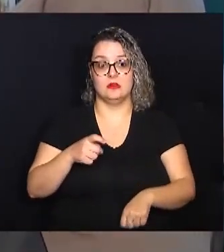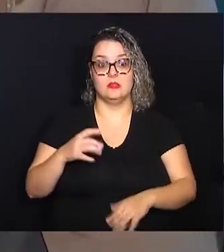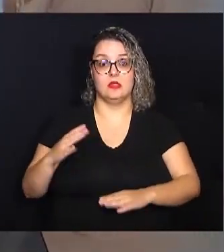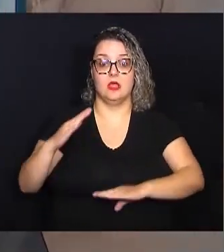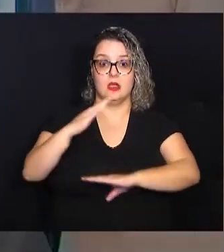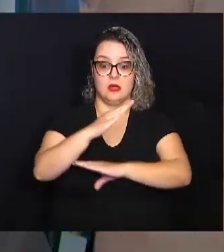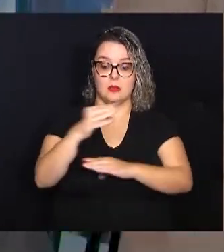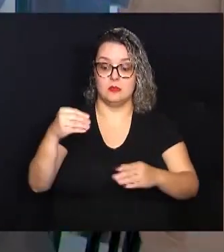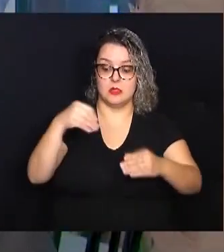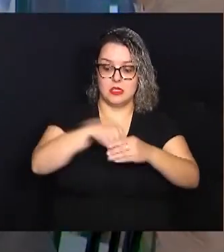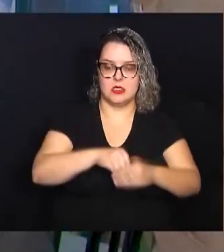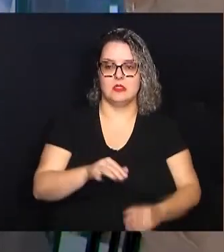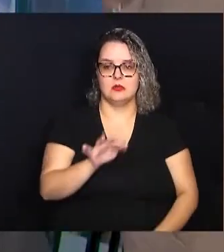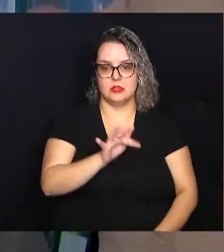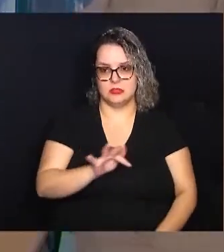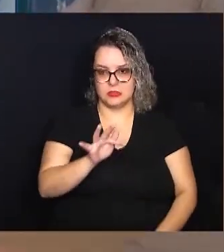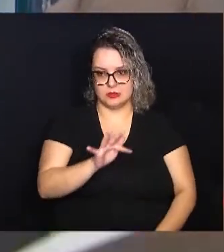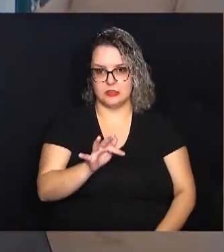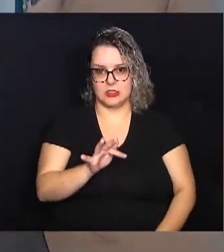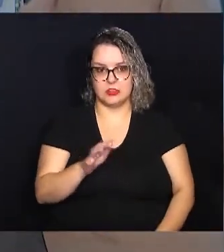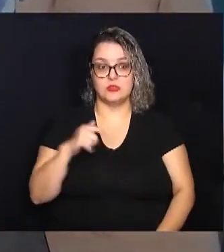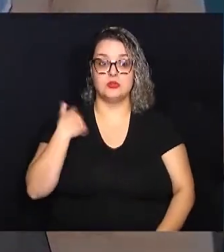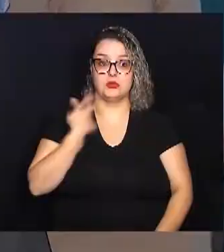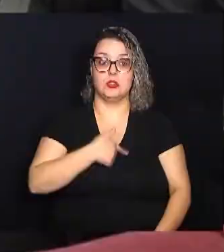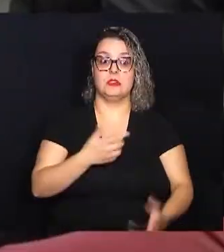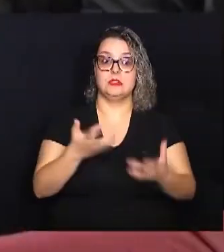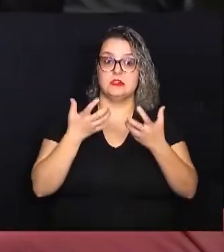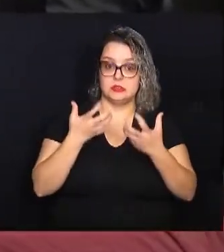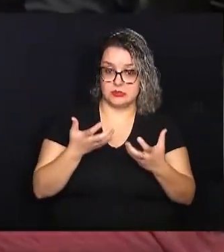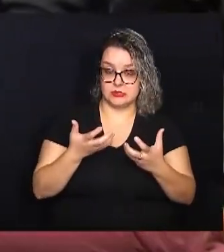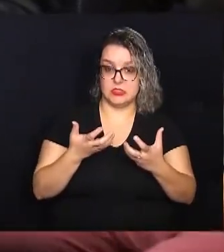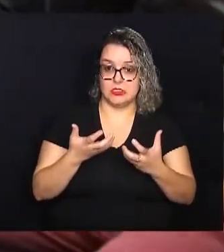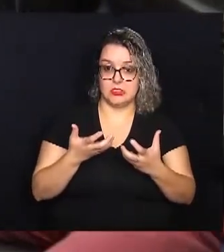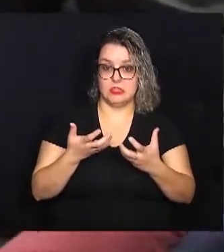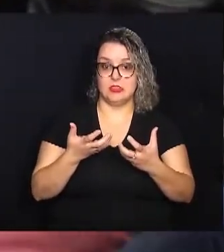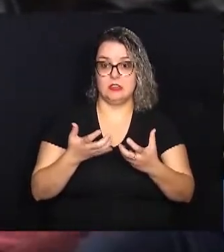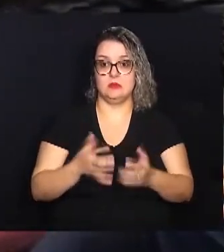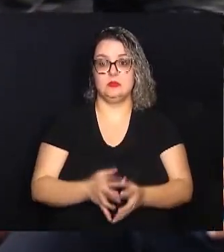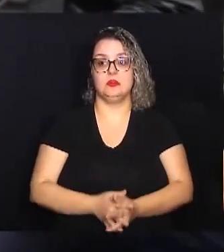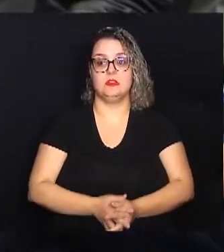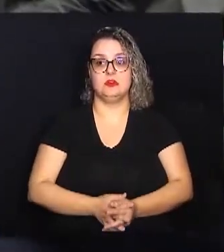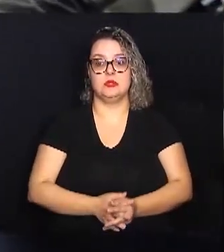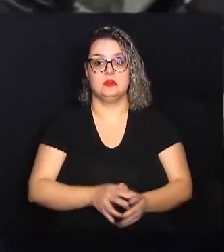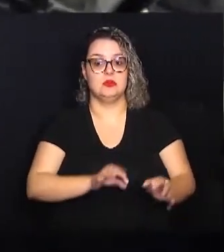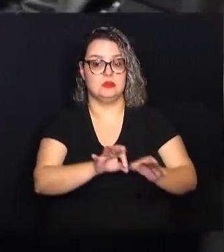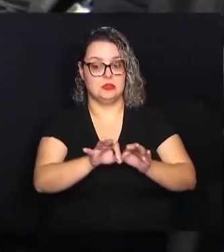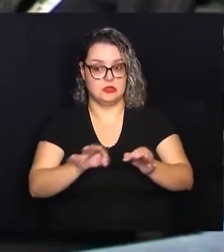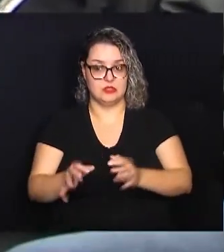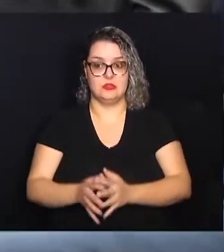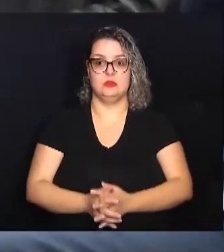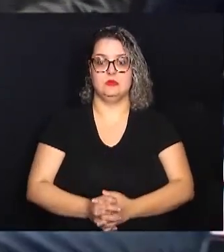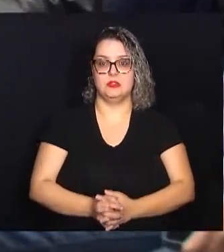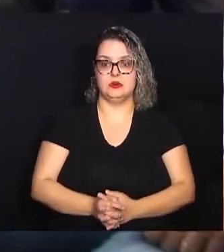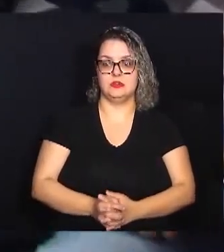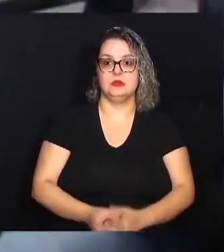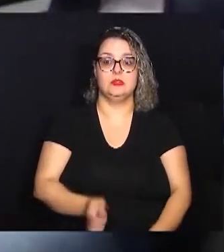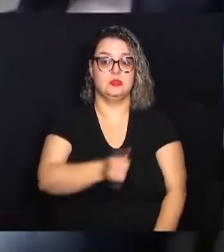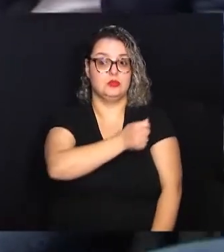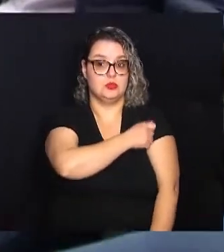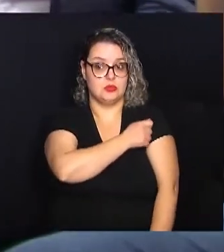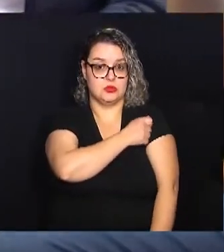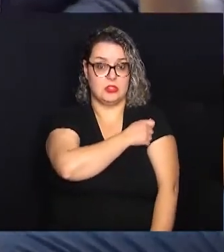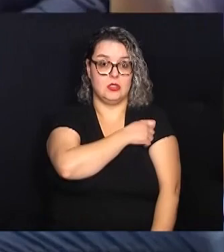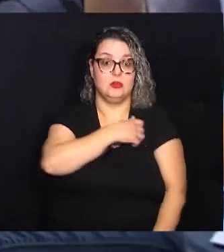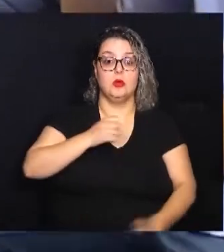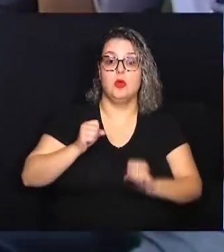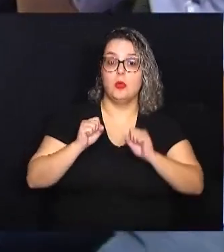dentro das universidades. A gente quer, com esse programa, né, os estudantes universitários